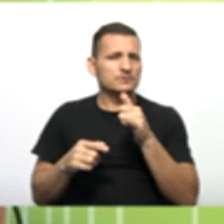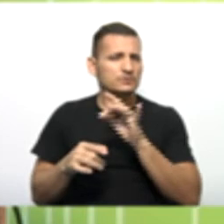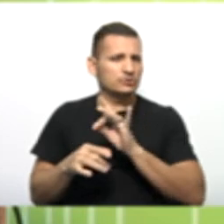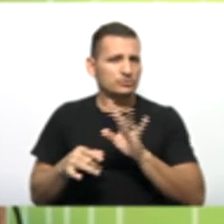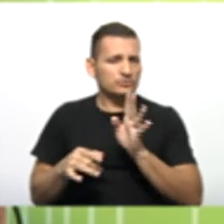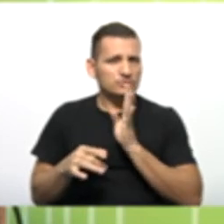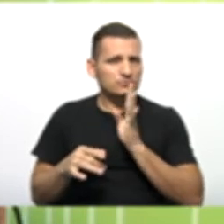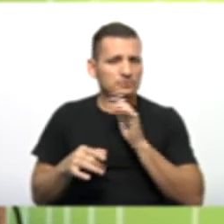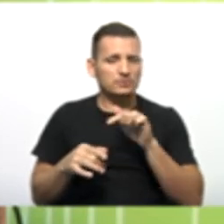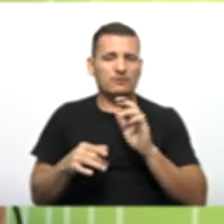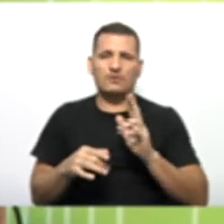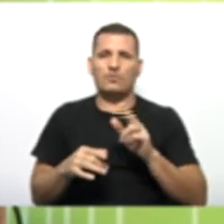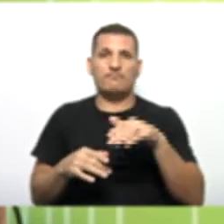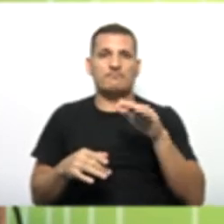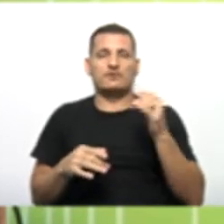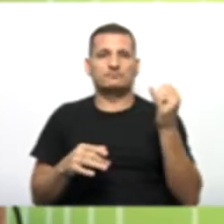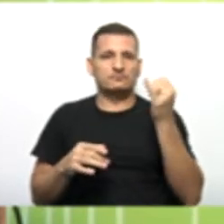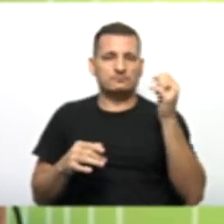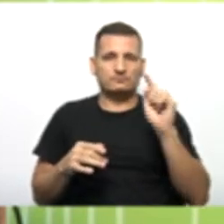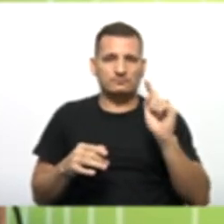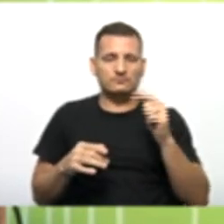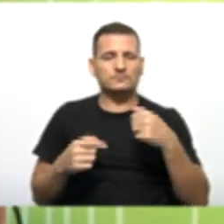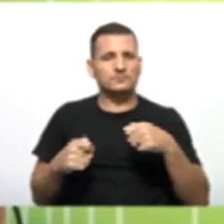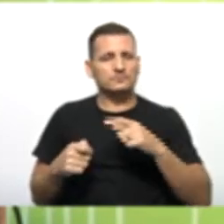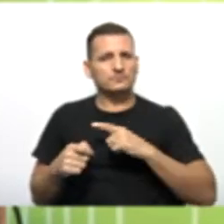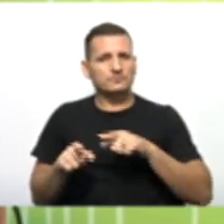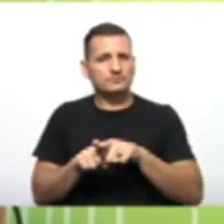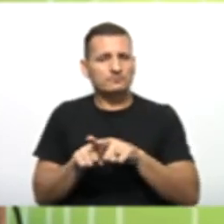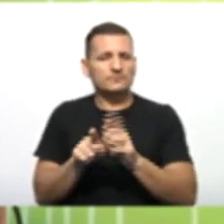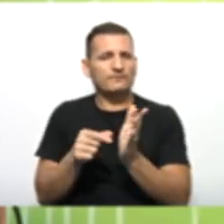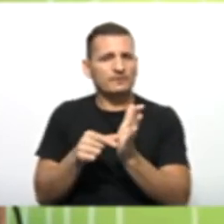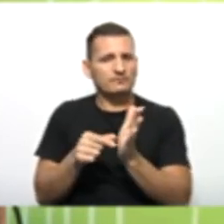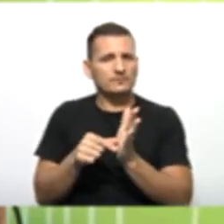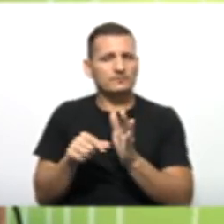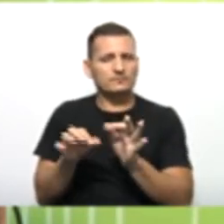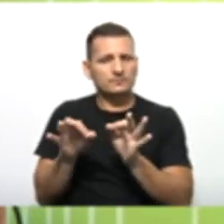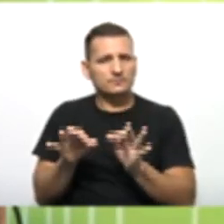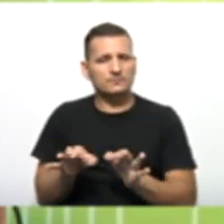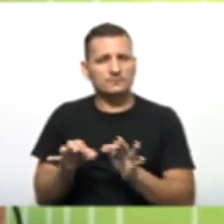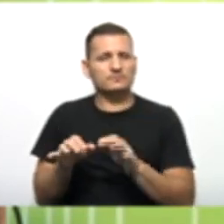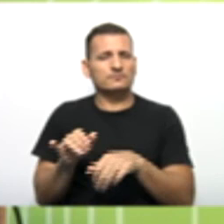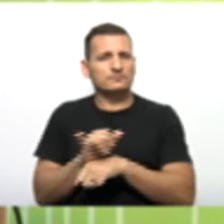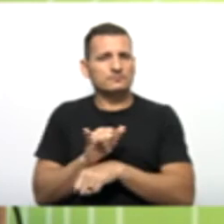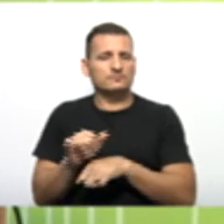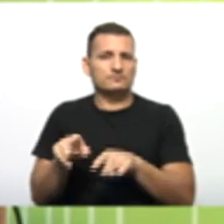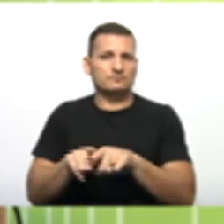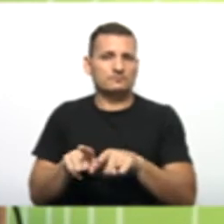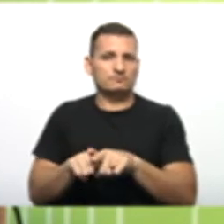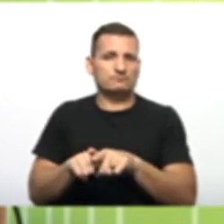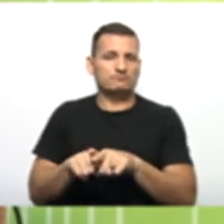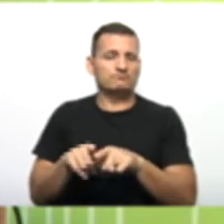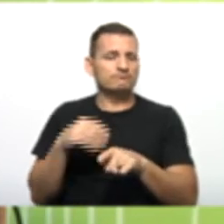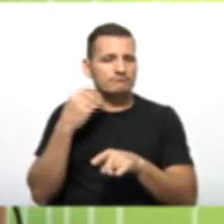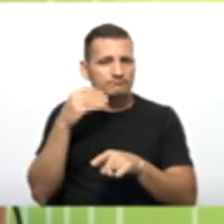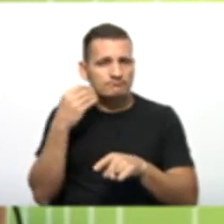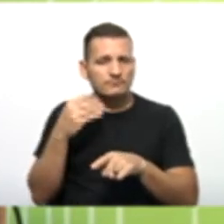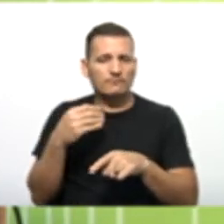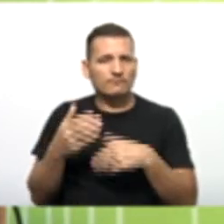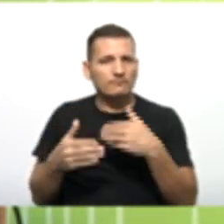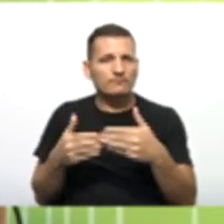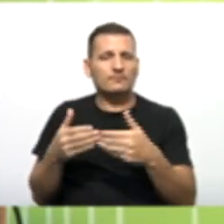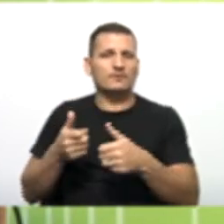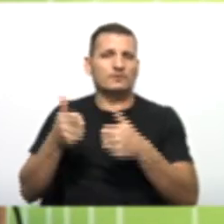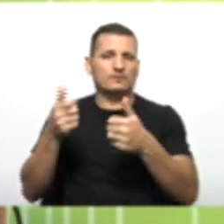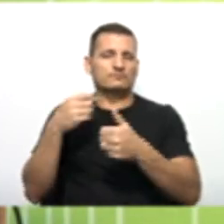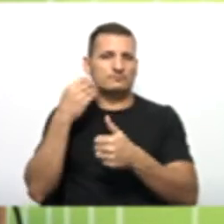é tão importante. Além disso, eu tenho que ter ferramentas adequadas e técnicas, através do ganho de experiência, né? Vou aprimorando minhas técnicas.